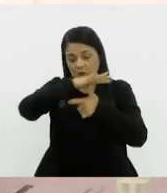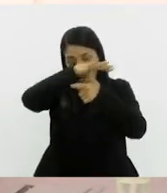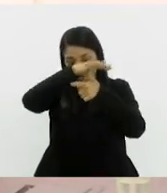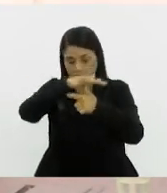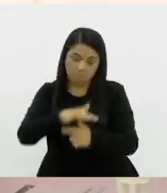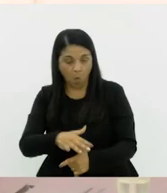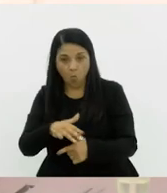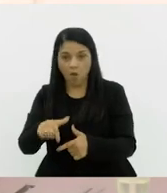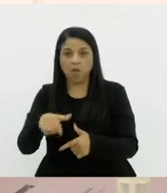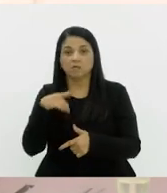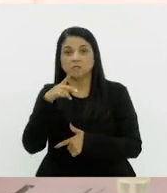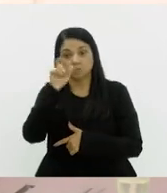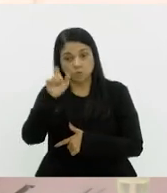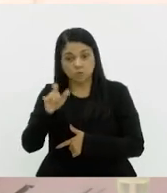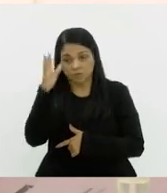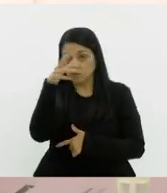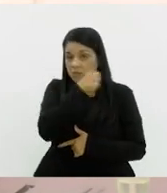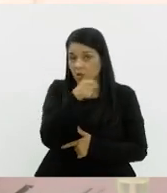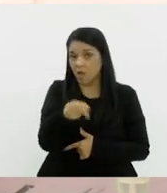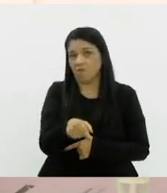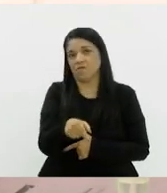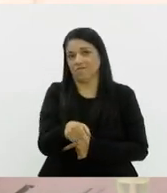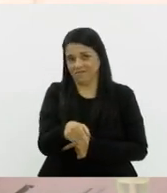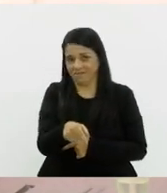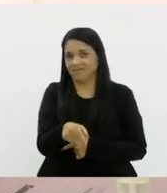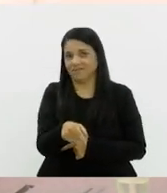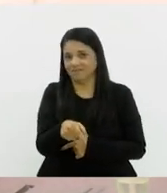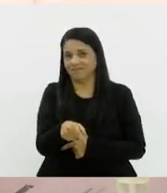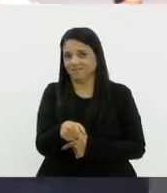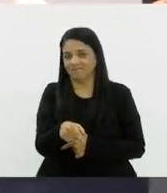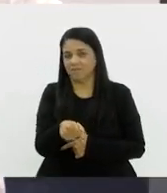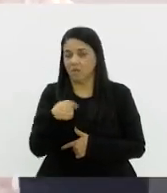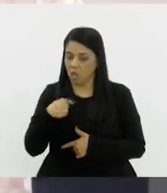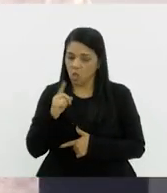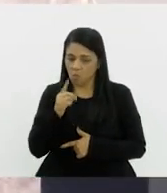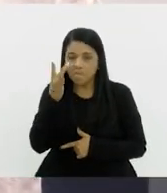pelo pessoal do Clube Naval, do Piraquê. Ok? Muito obrigado. Tá bom, muito obrigado.